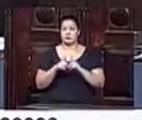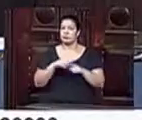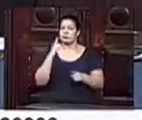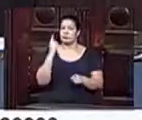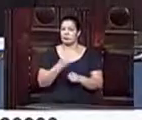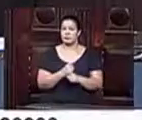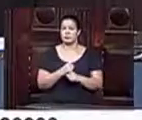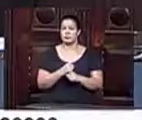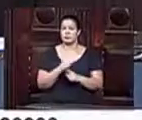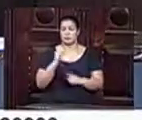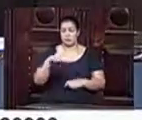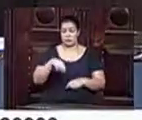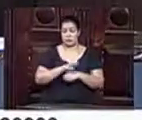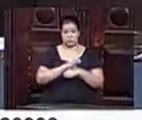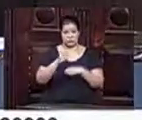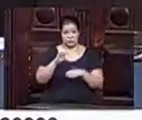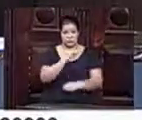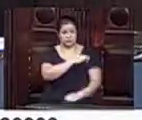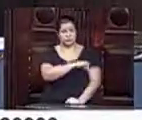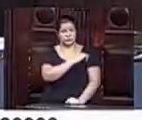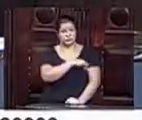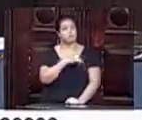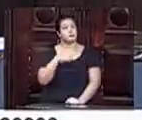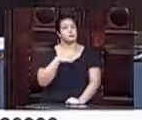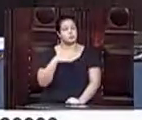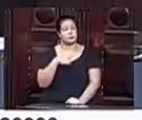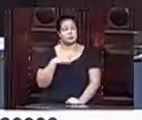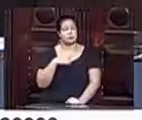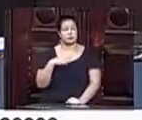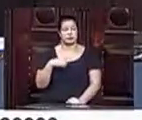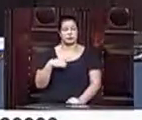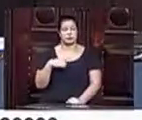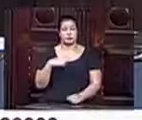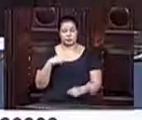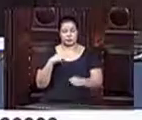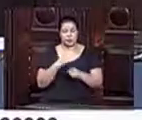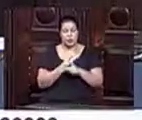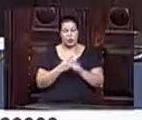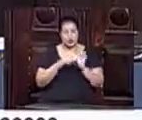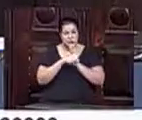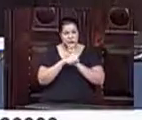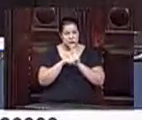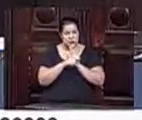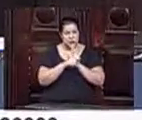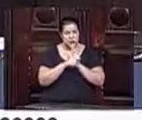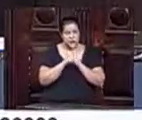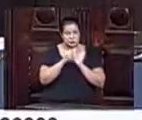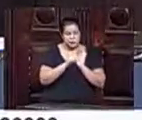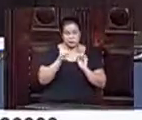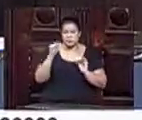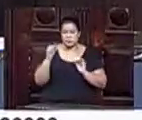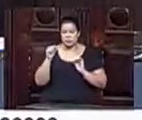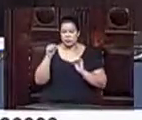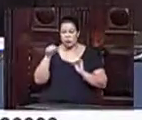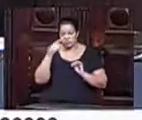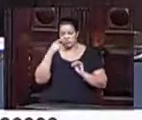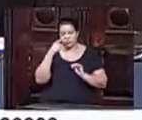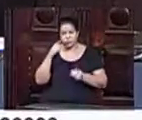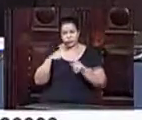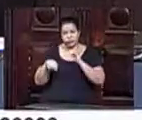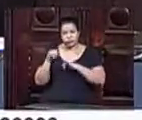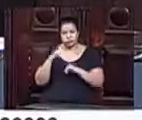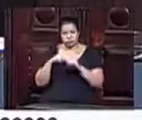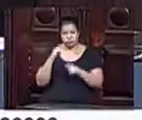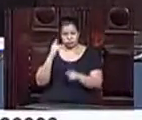no nosso estado. O histopatológico, a biópsia e o recebimento do resultado